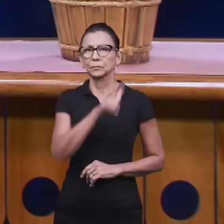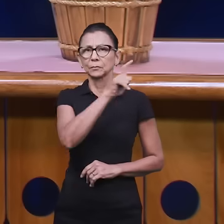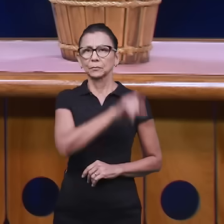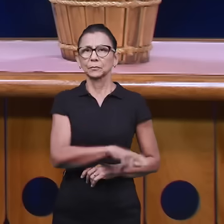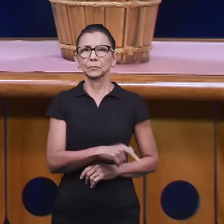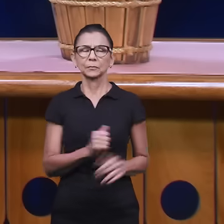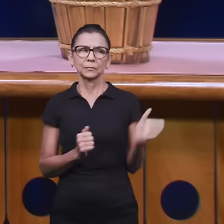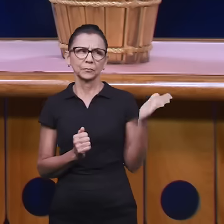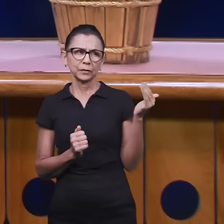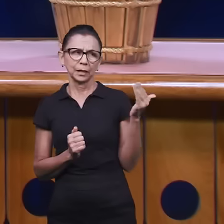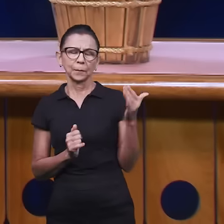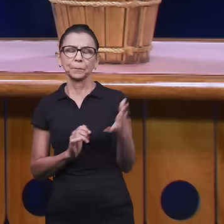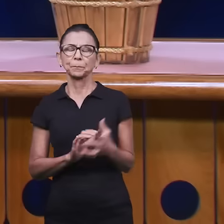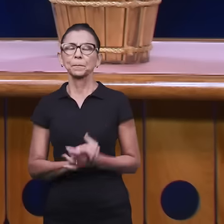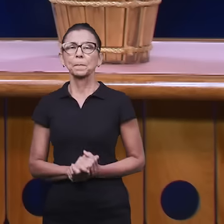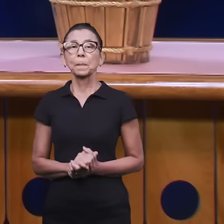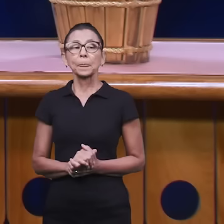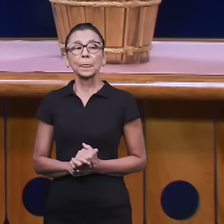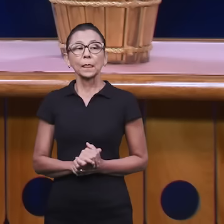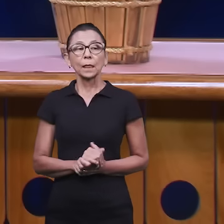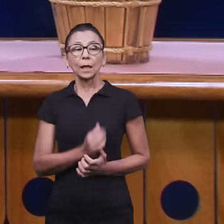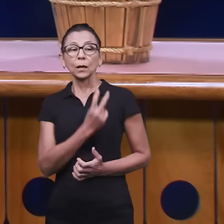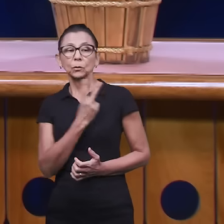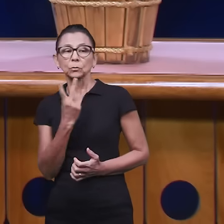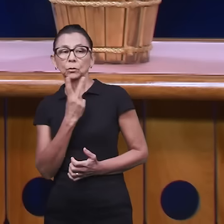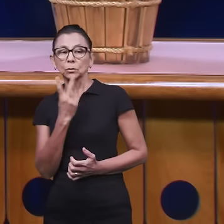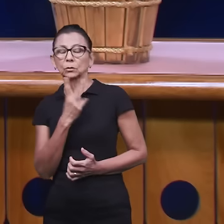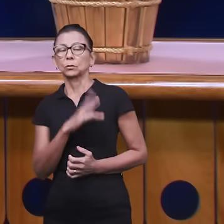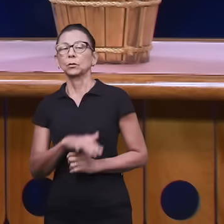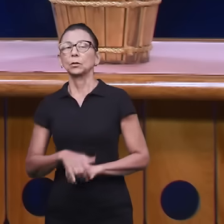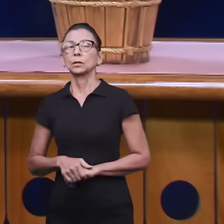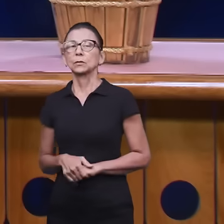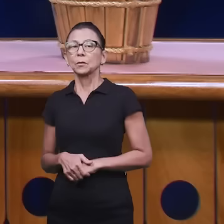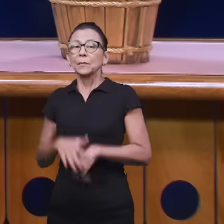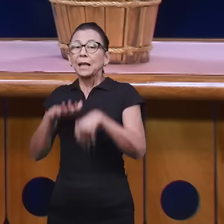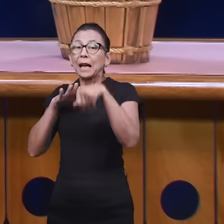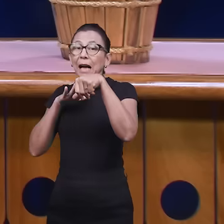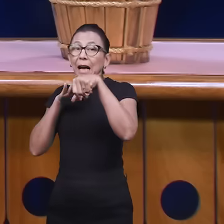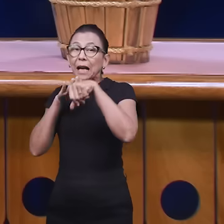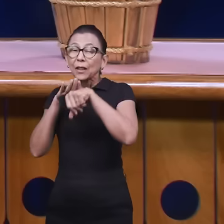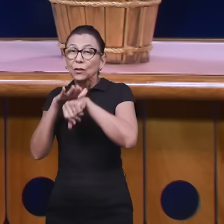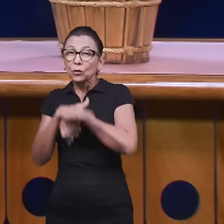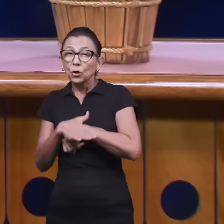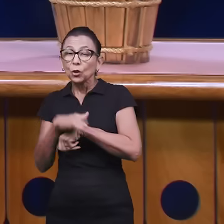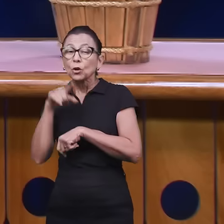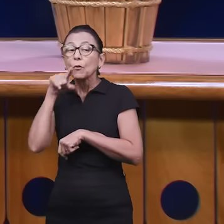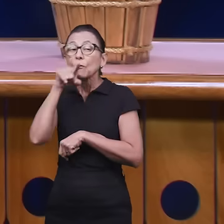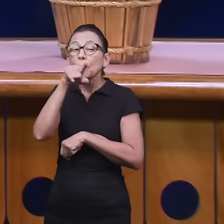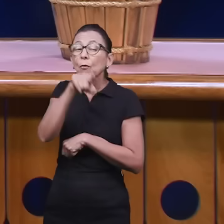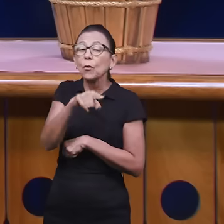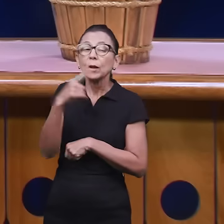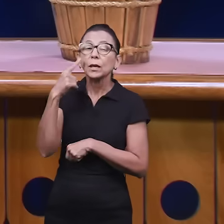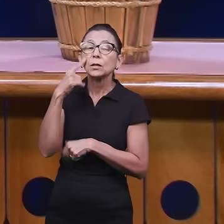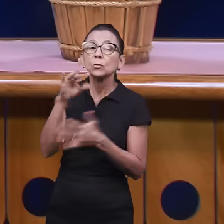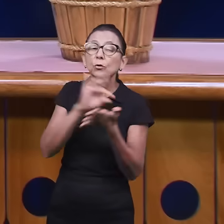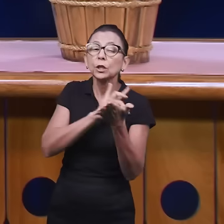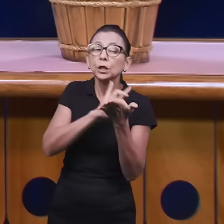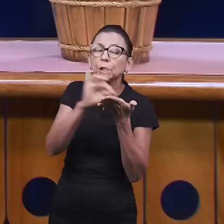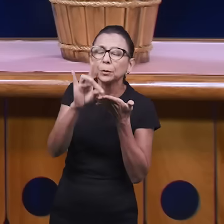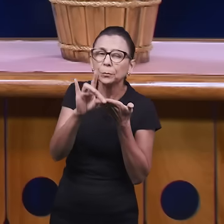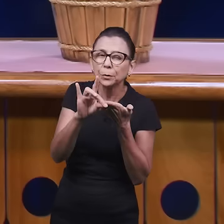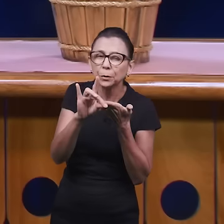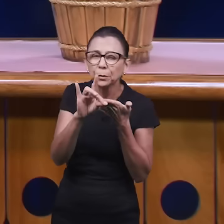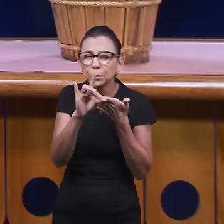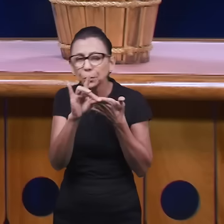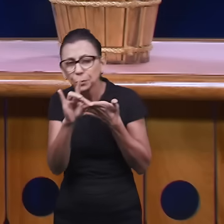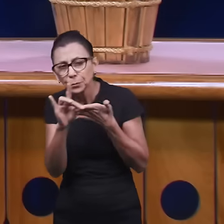desceu de noite, lá no arraial dos midianitas, para ver alguma coisa,